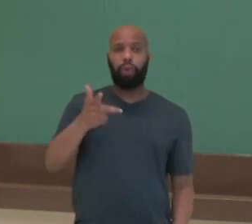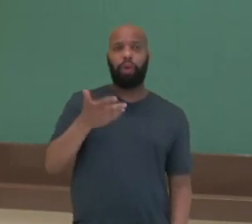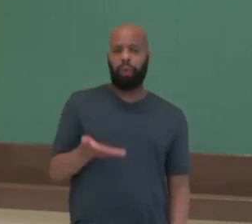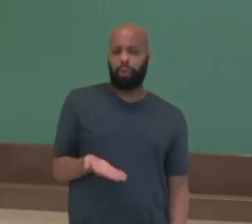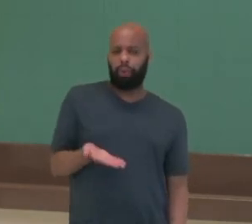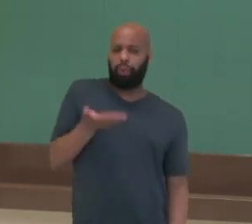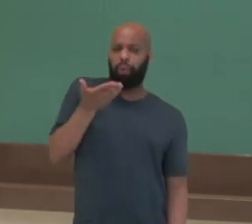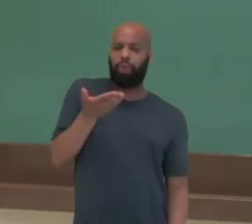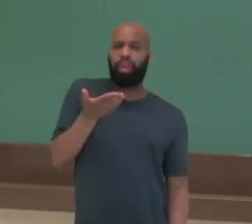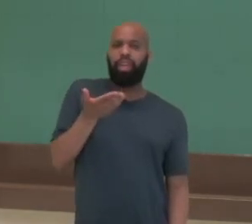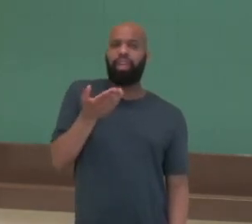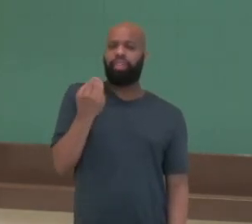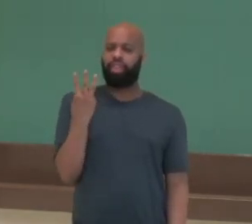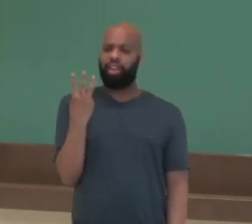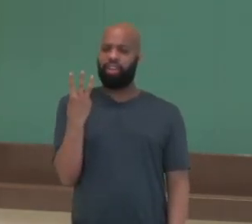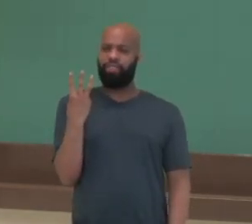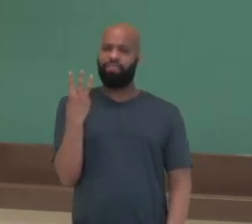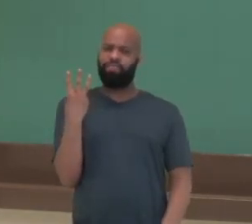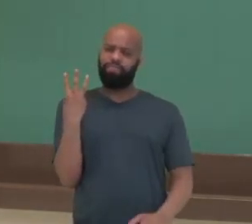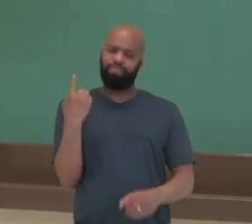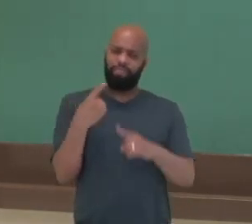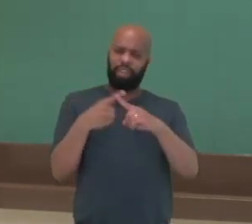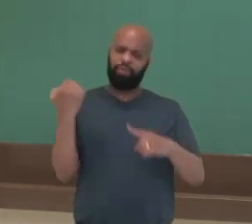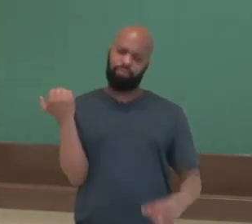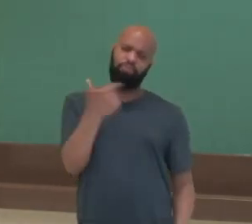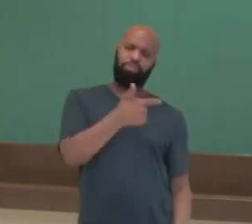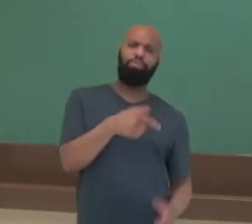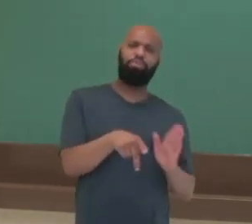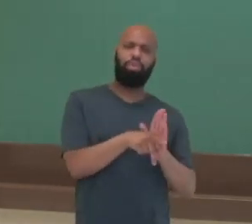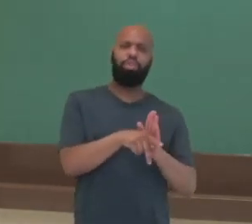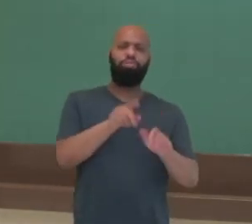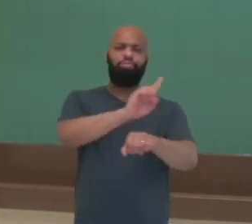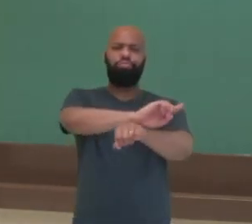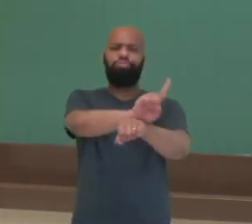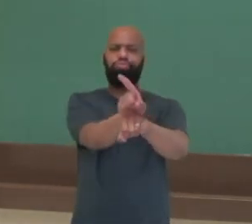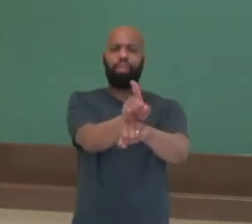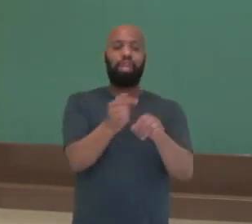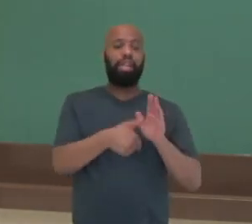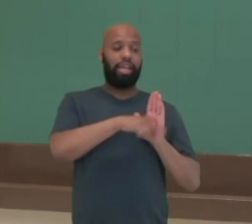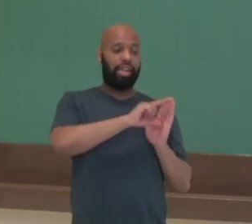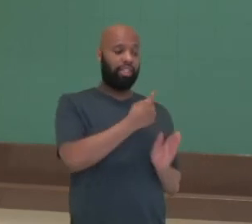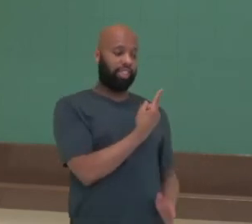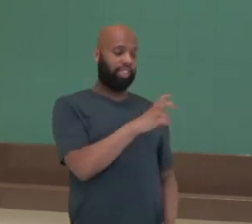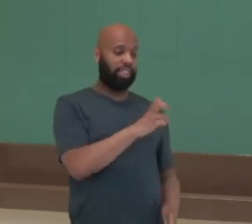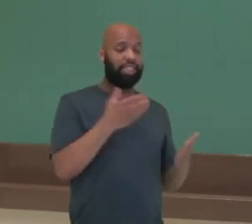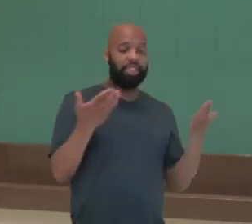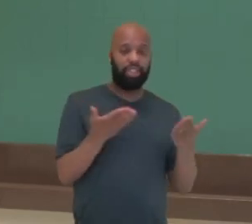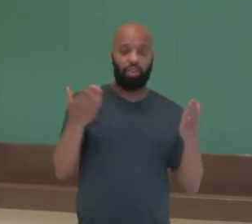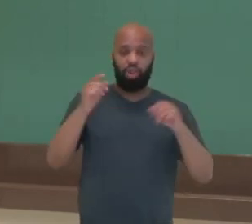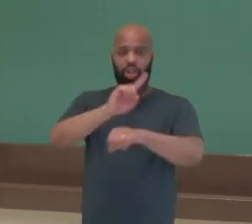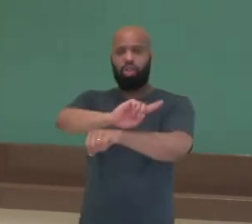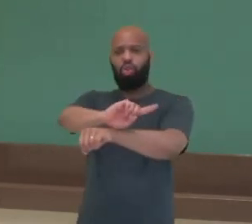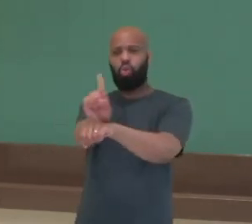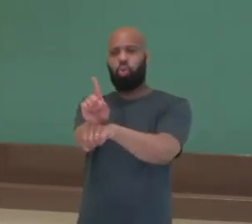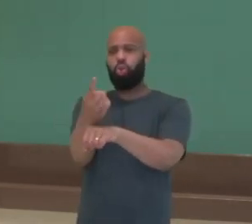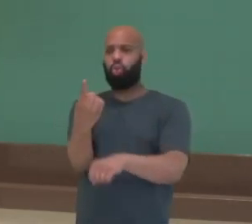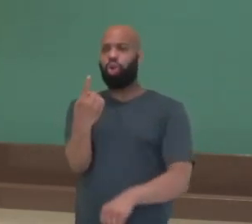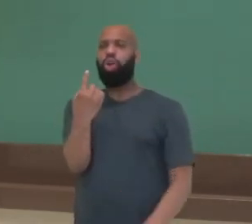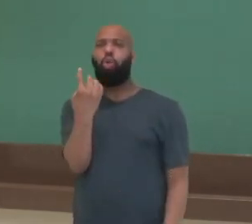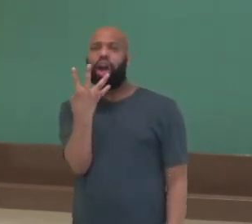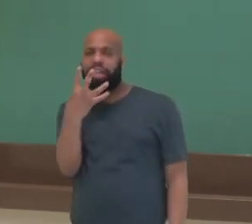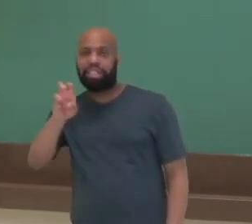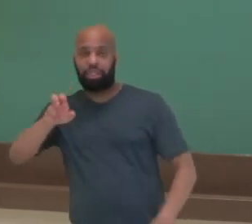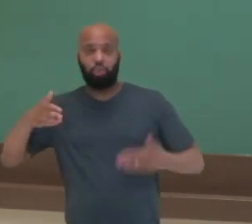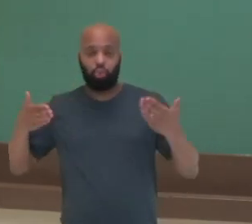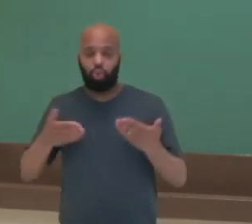em 3 vezes mais a minha velocidade, se de 15 ela passar para 45, por exemplo, o que acontece com o